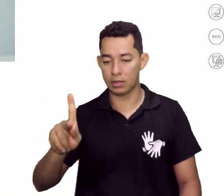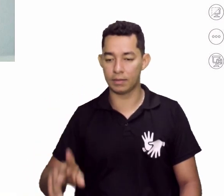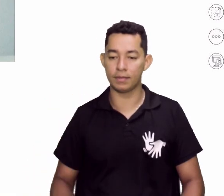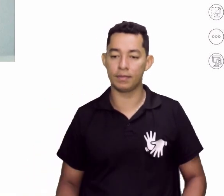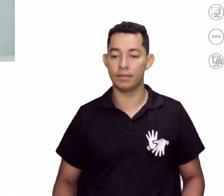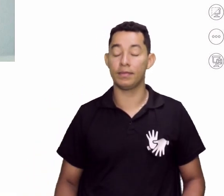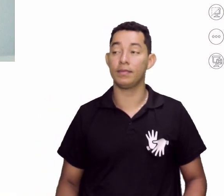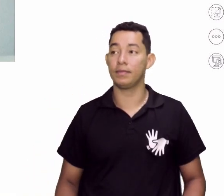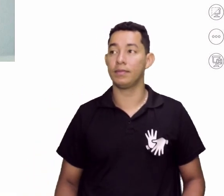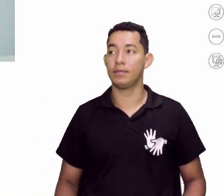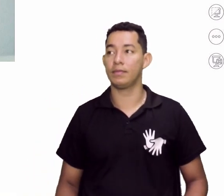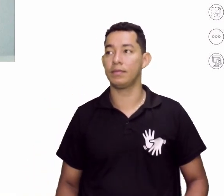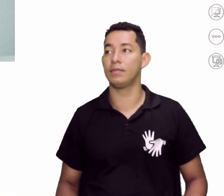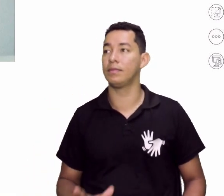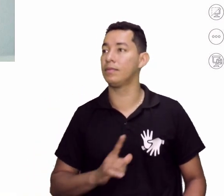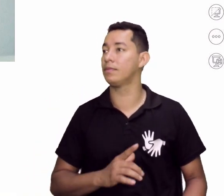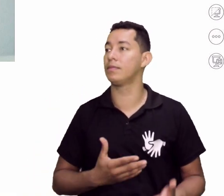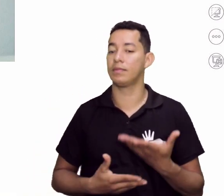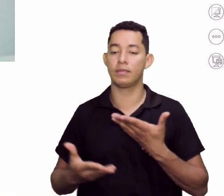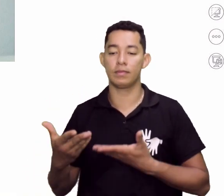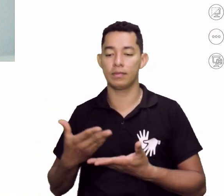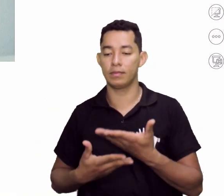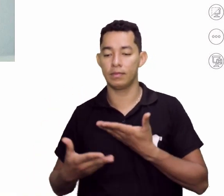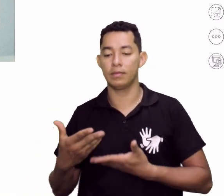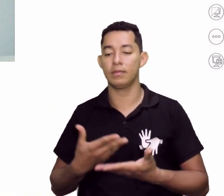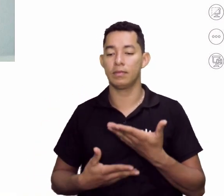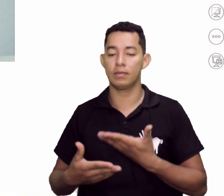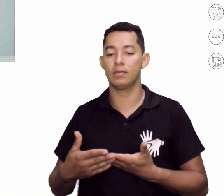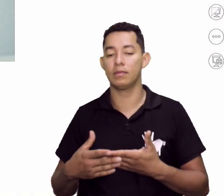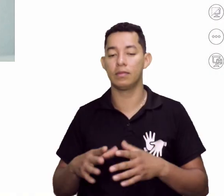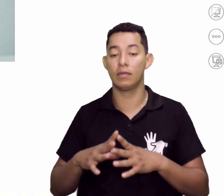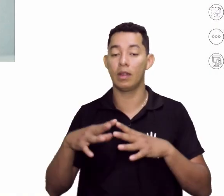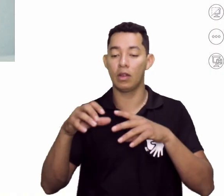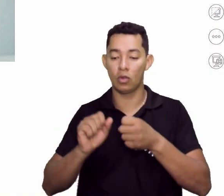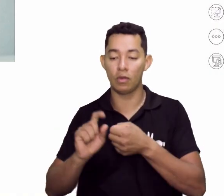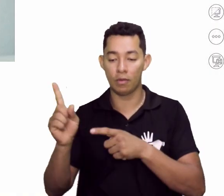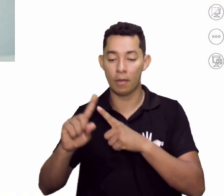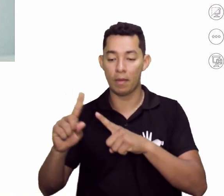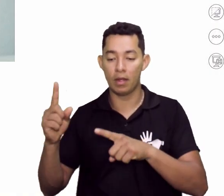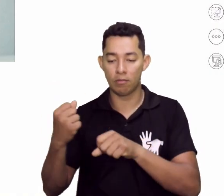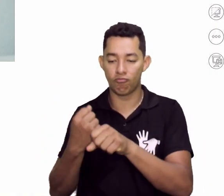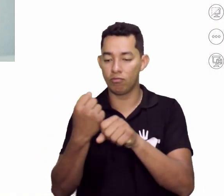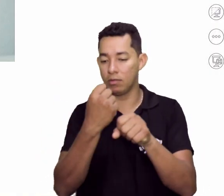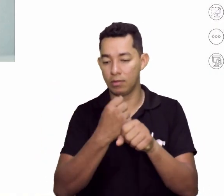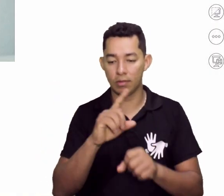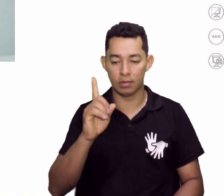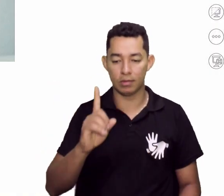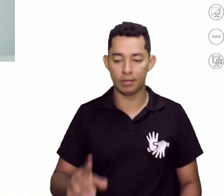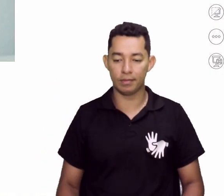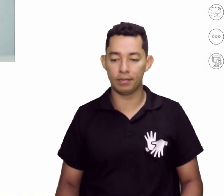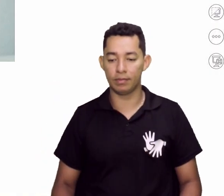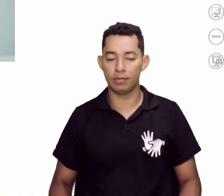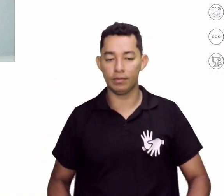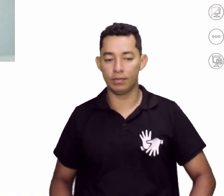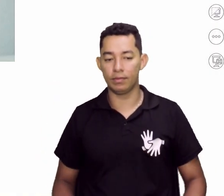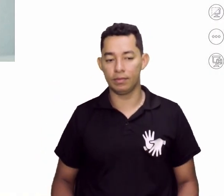Tem a ver com essa forma aqui, só que aqui não é escultura, né? Então,